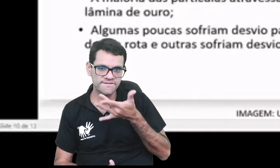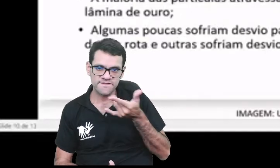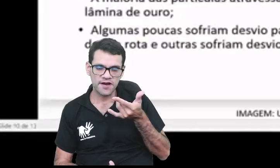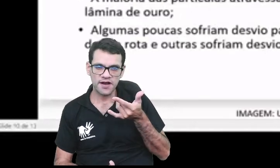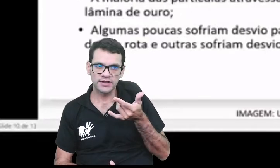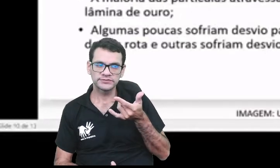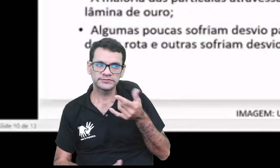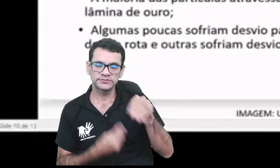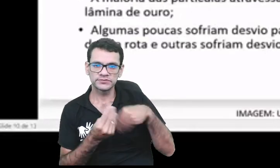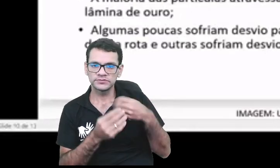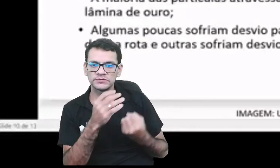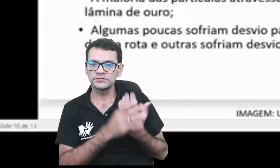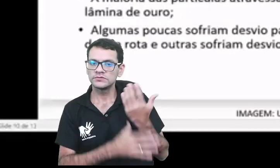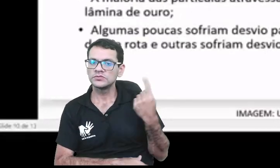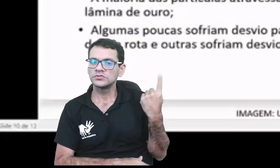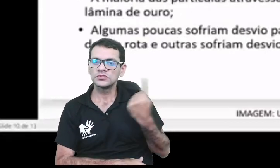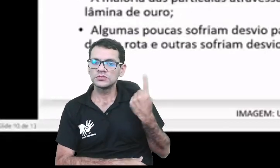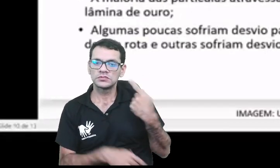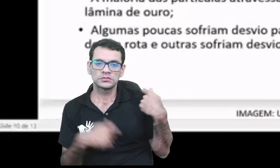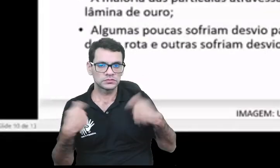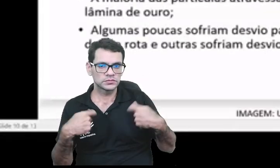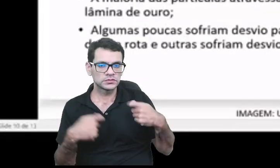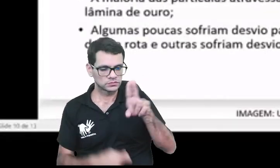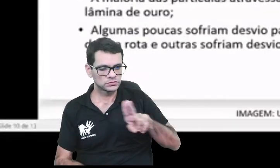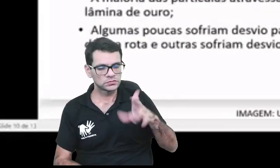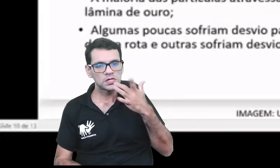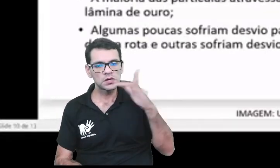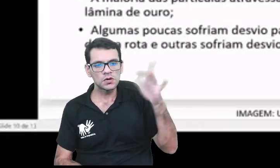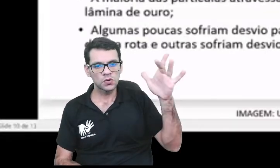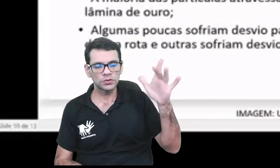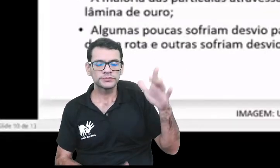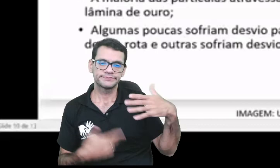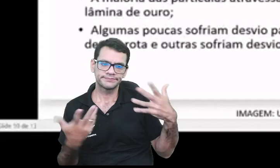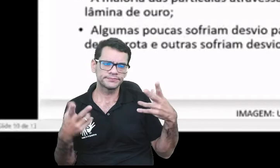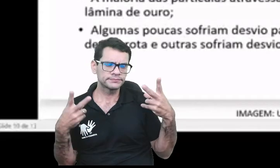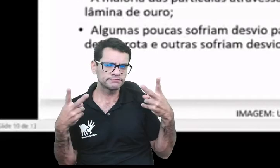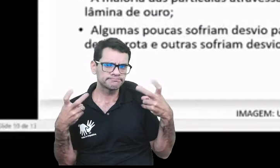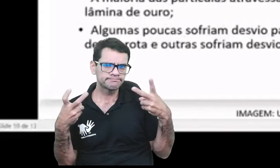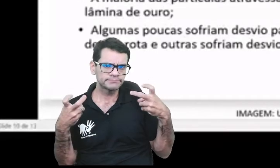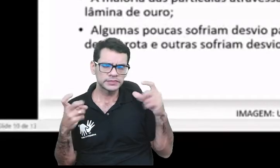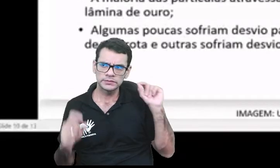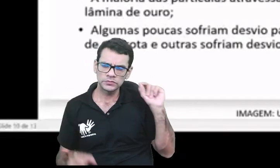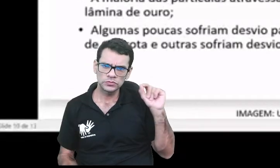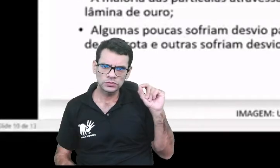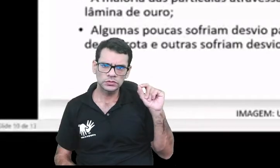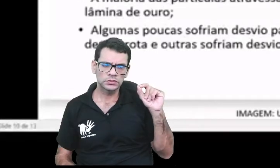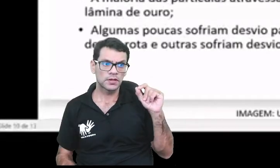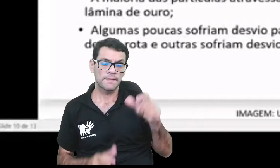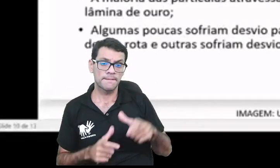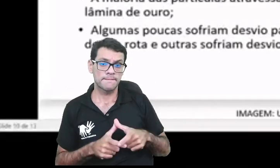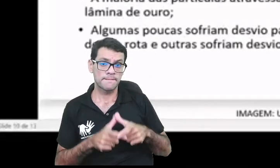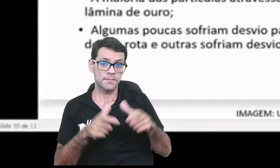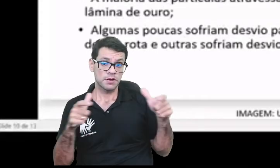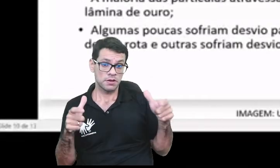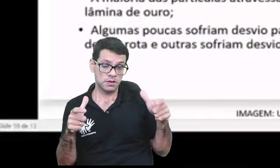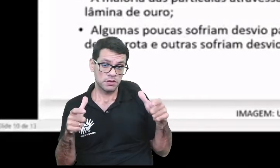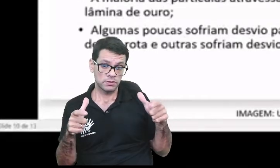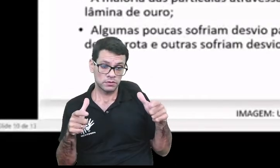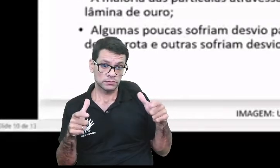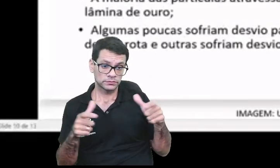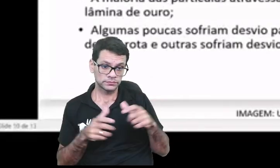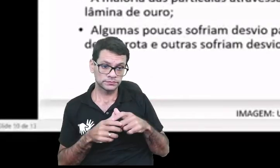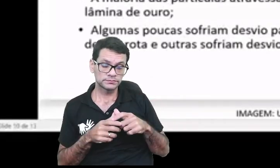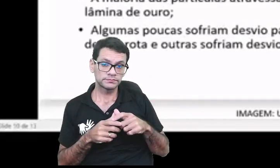coisa, não oxidava facilmente, então por isso com ouro. E aí ele percebeu assim, a maior parte